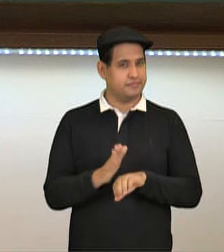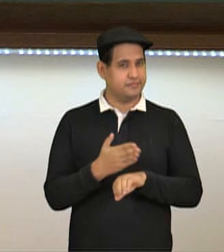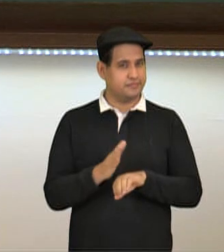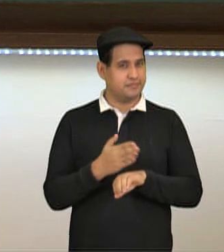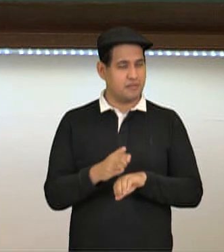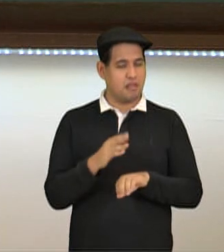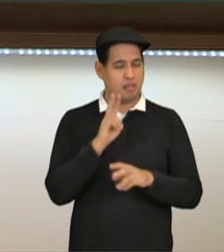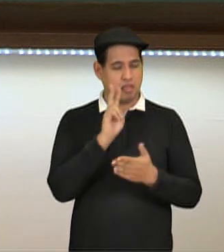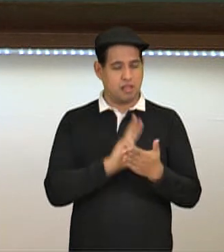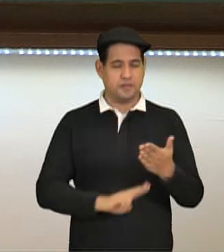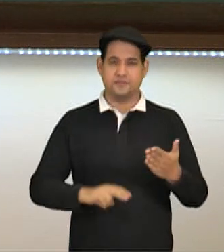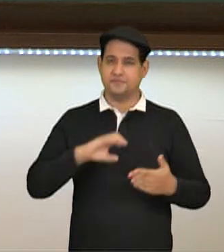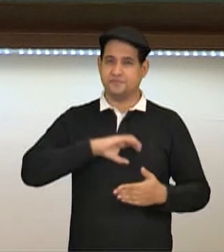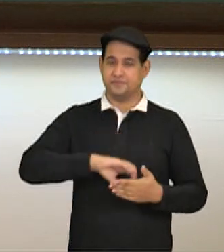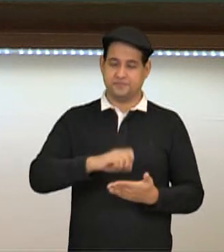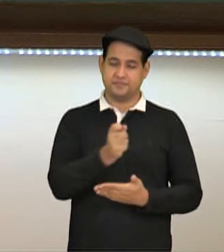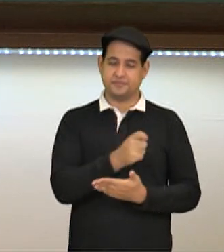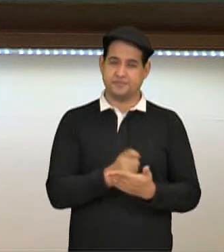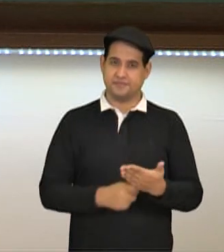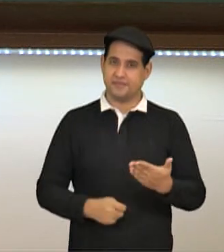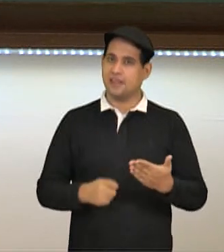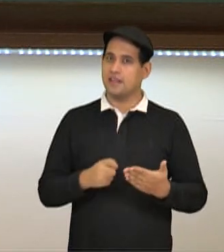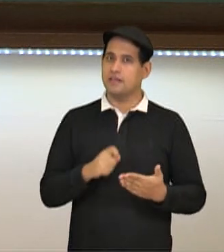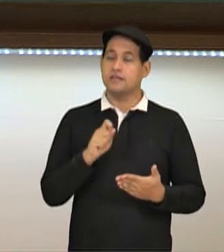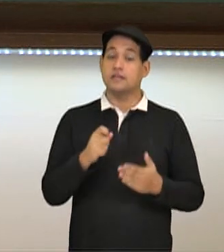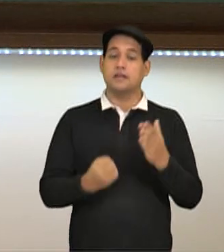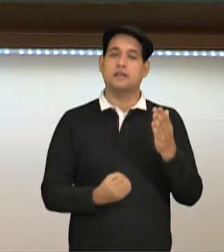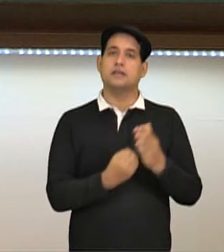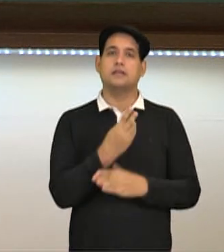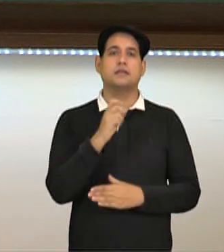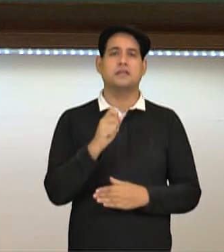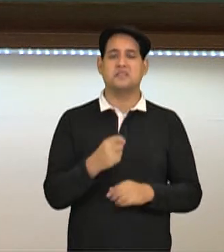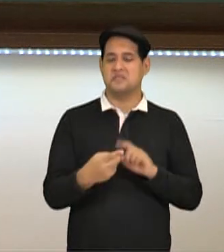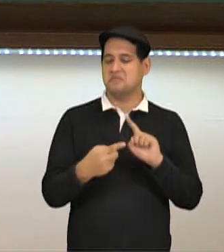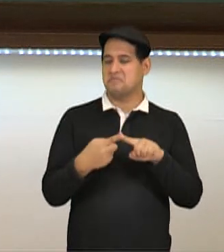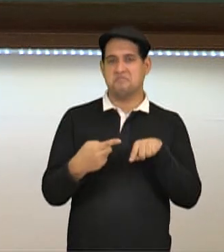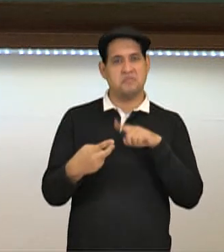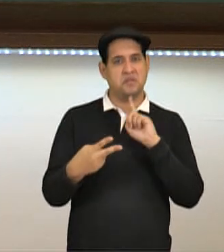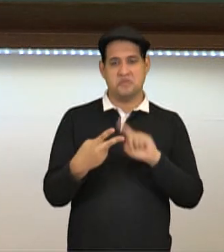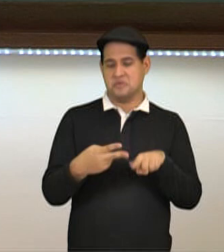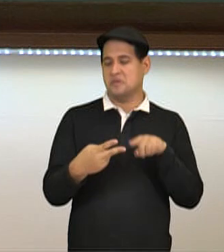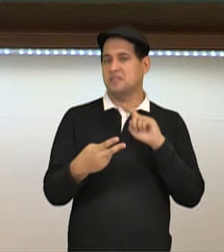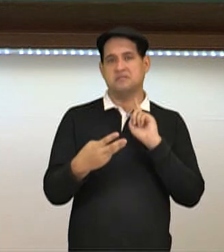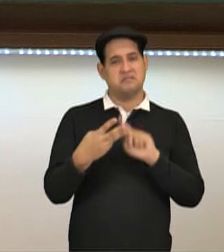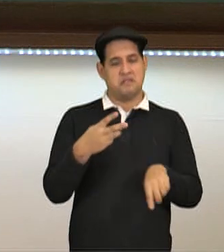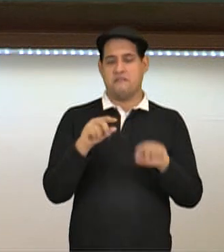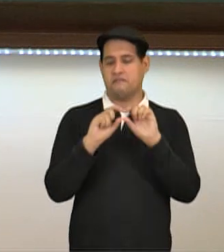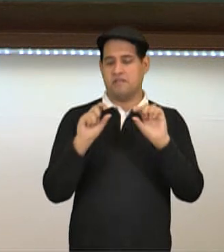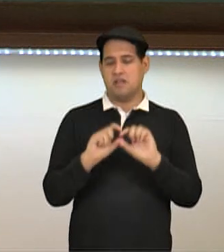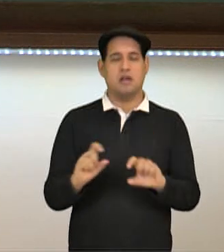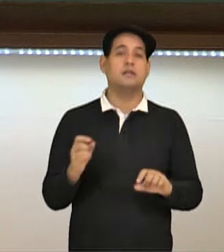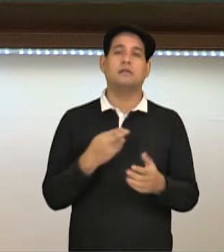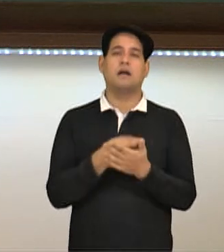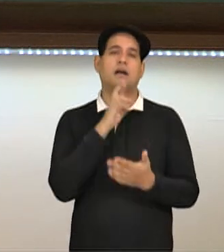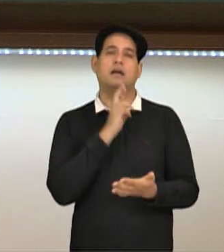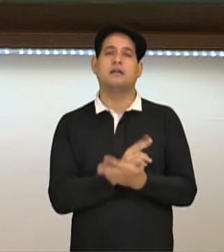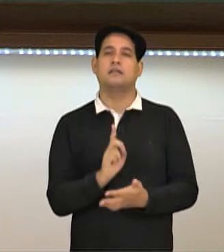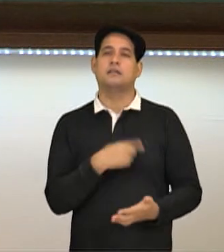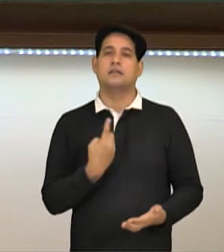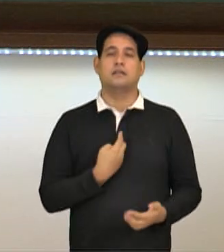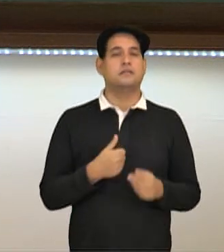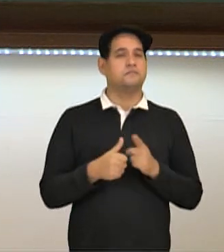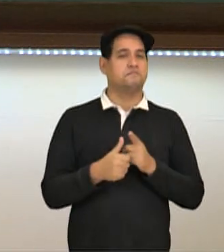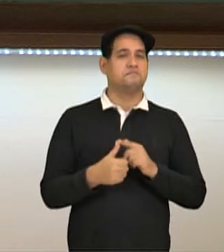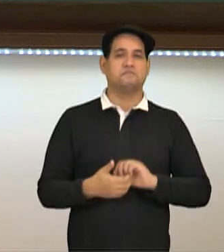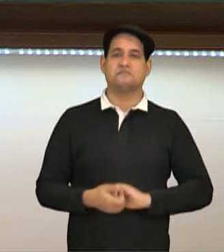a habilidade na língua portuguesa escrita. Vocês vão elaborar aí 1 ou 2 frases ou até 3 para dar conta de responder a nossa primeira